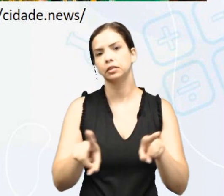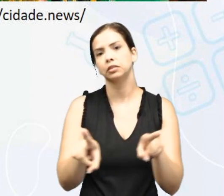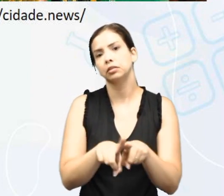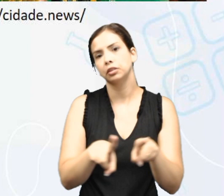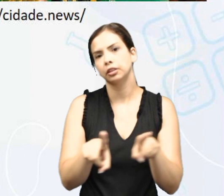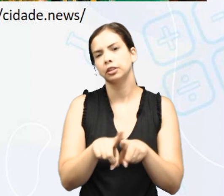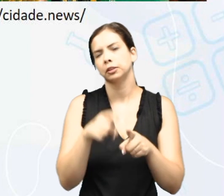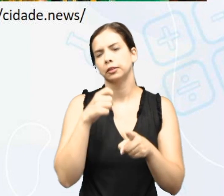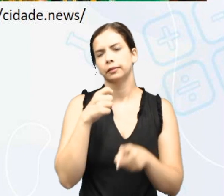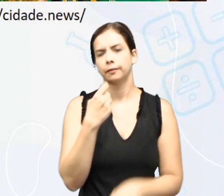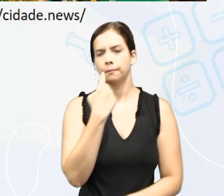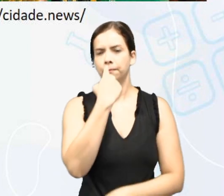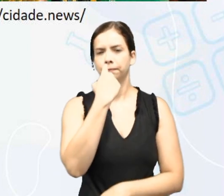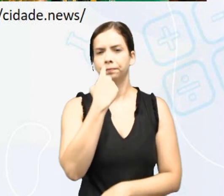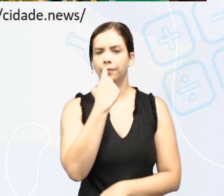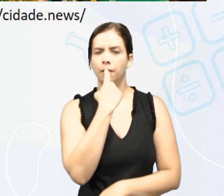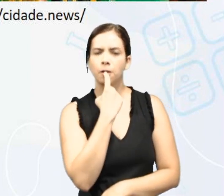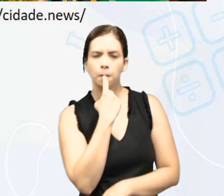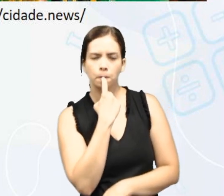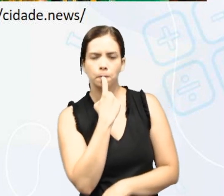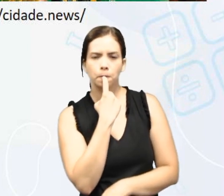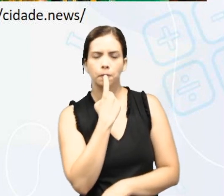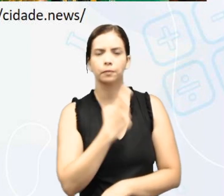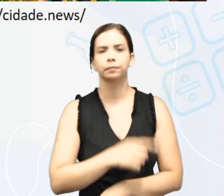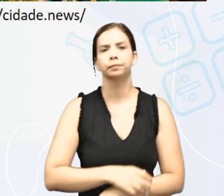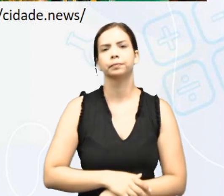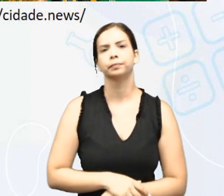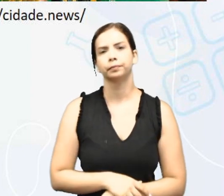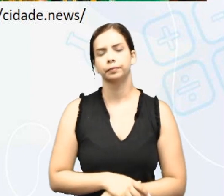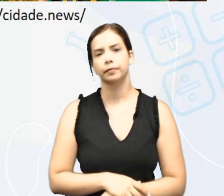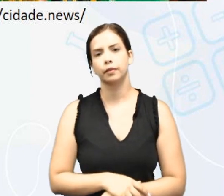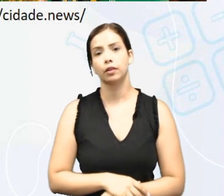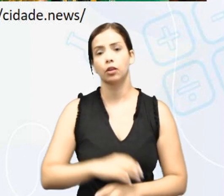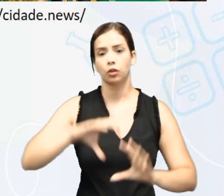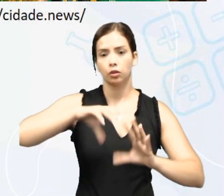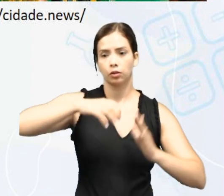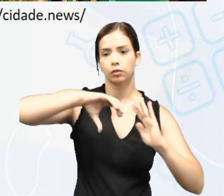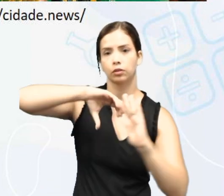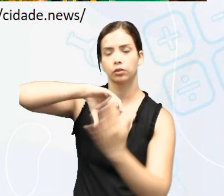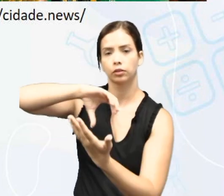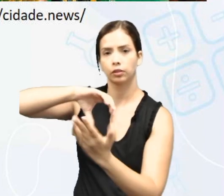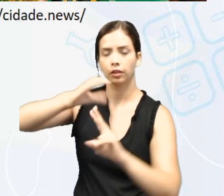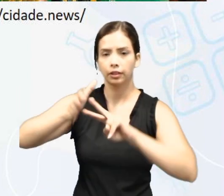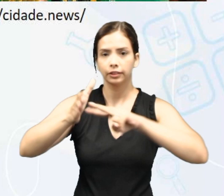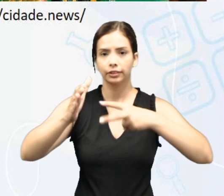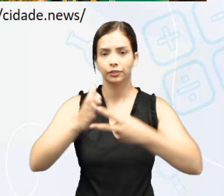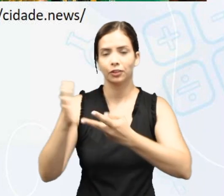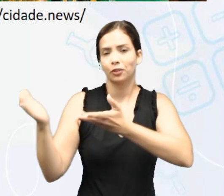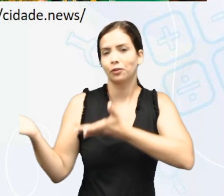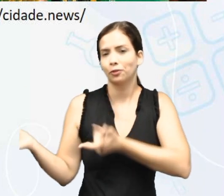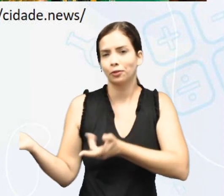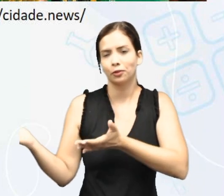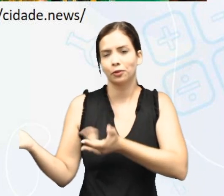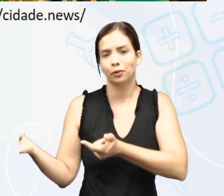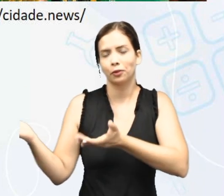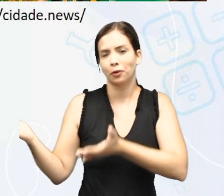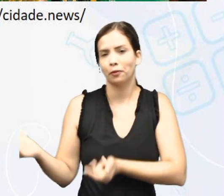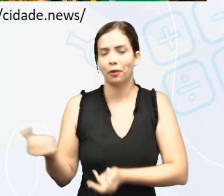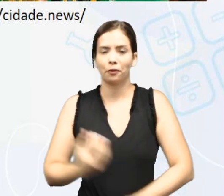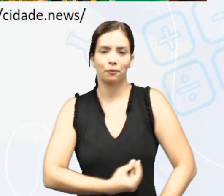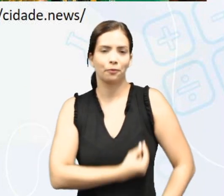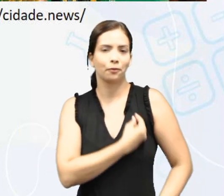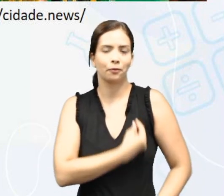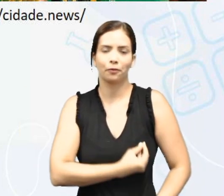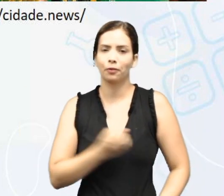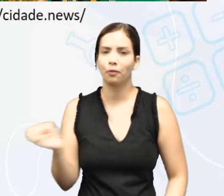e ciúme, né? No Oriente, já vê como juventude, fertilidade,